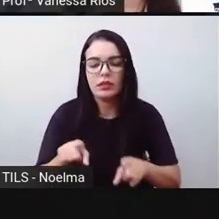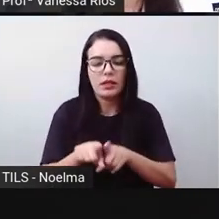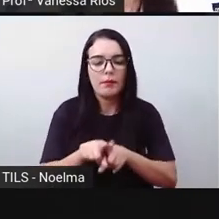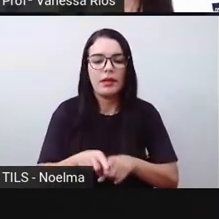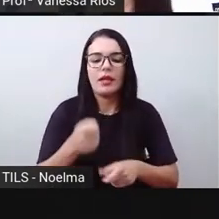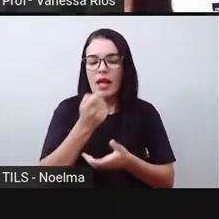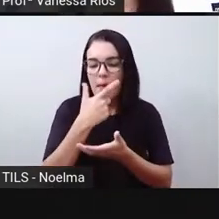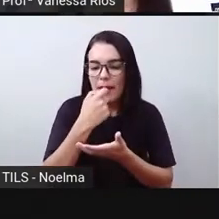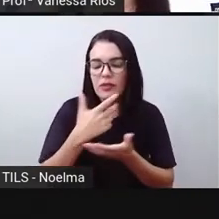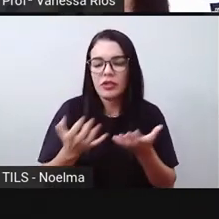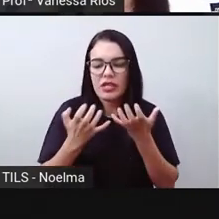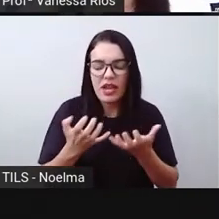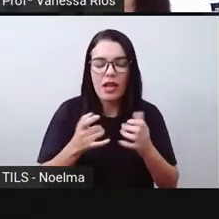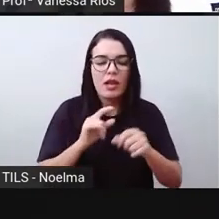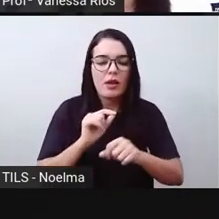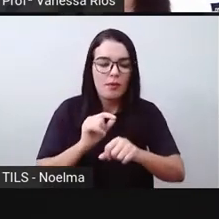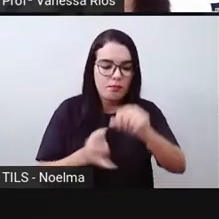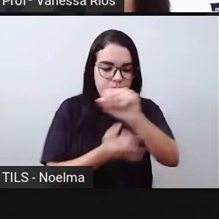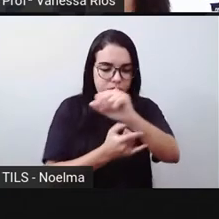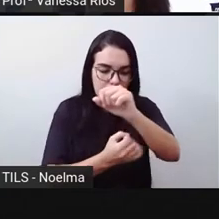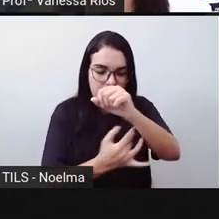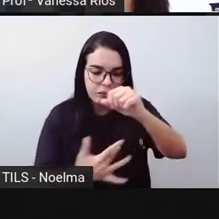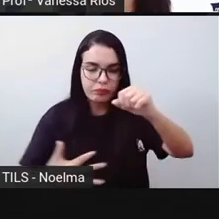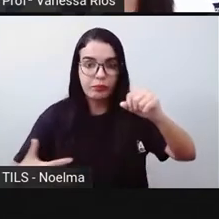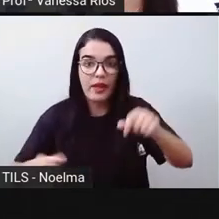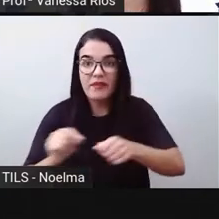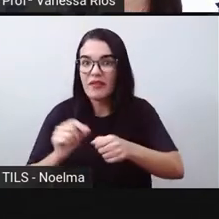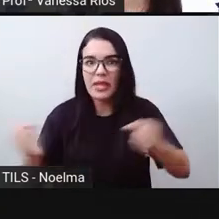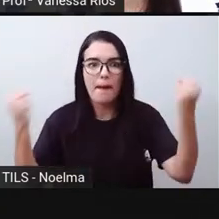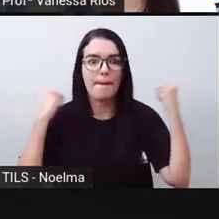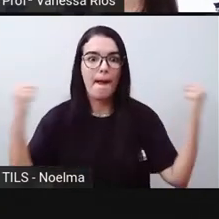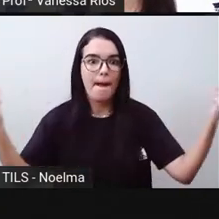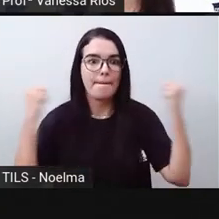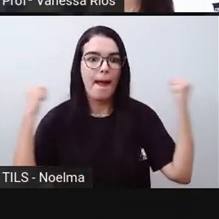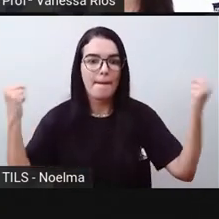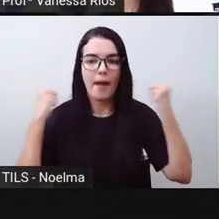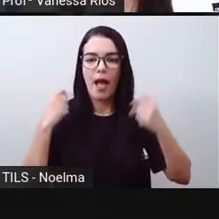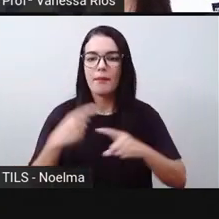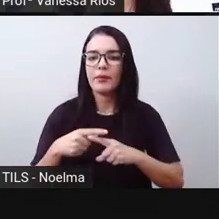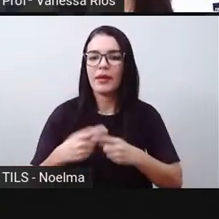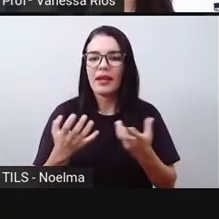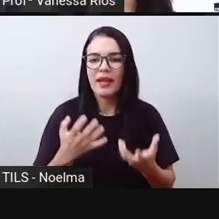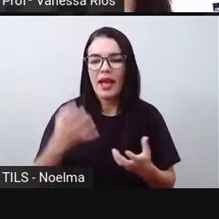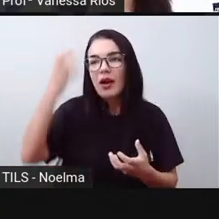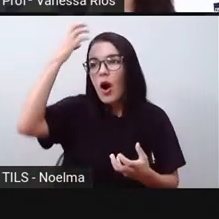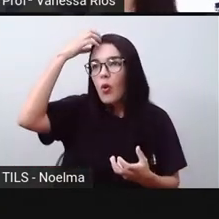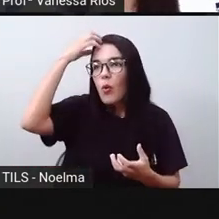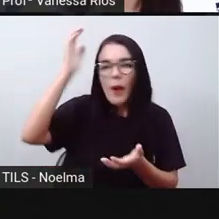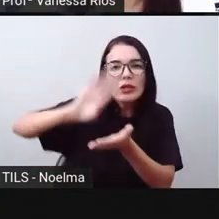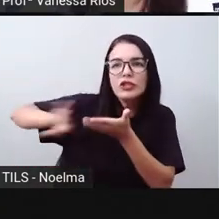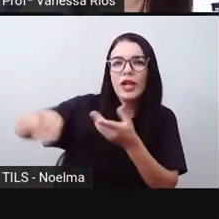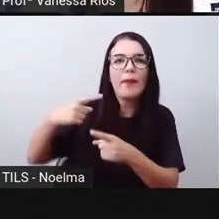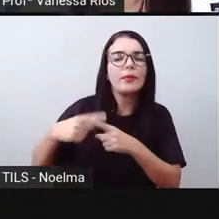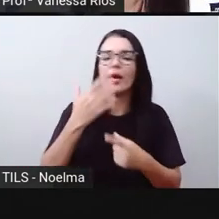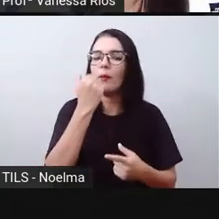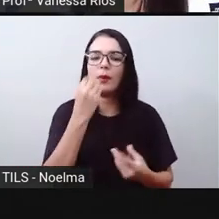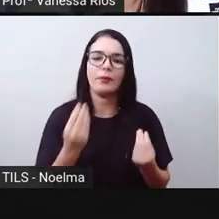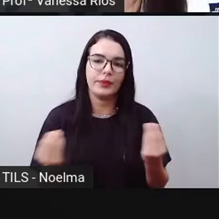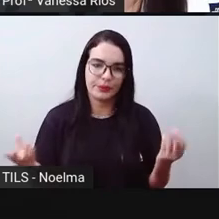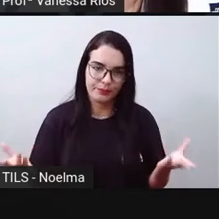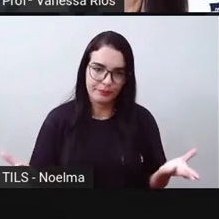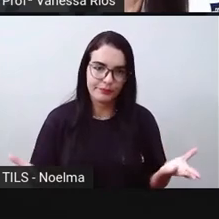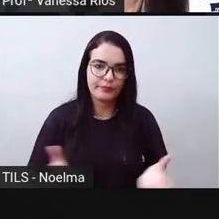vai praticar exercício físico em excesso, né, para poder tirar aquela culpa por ter comido muito.